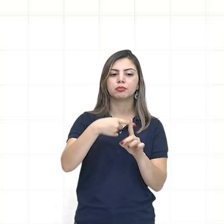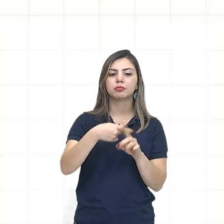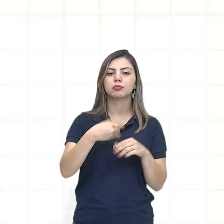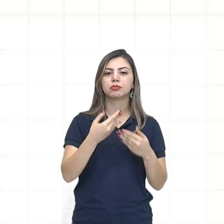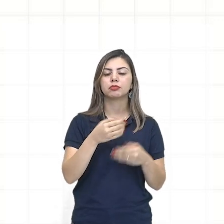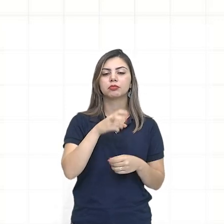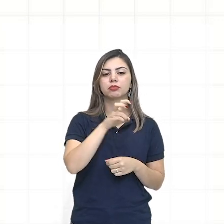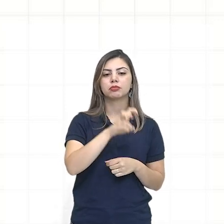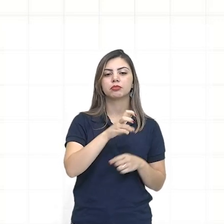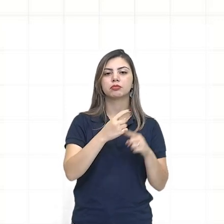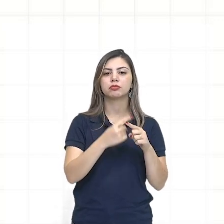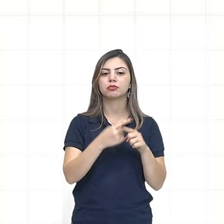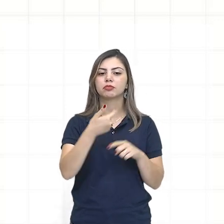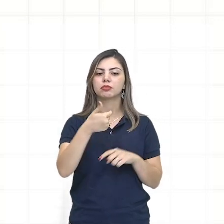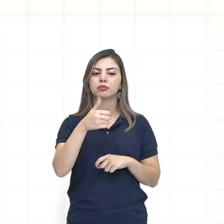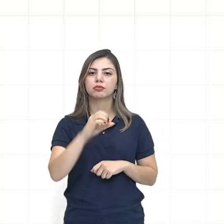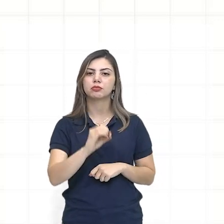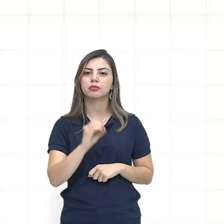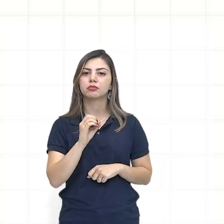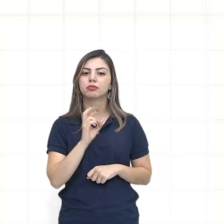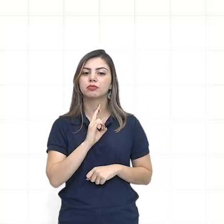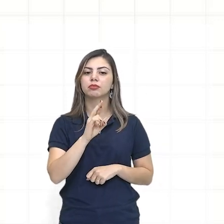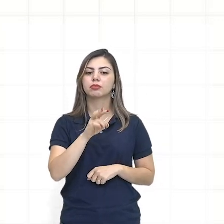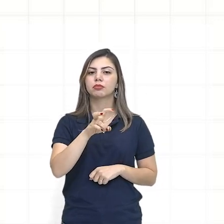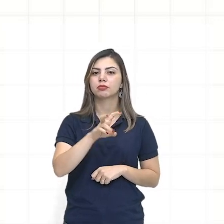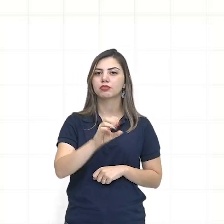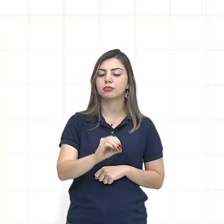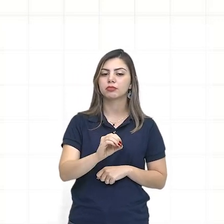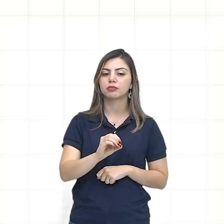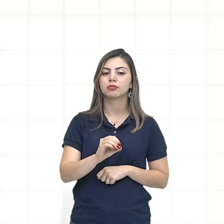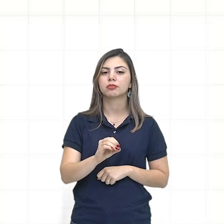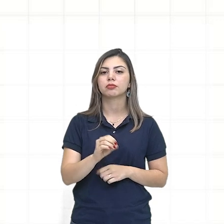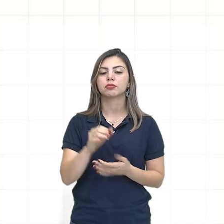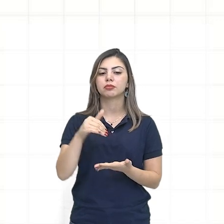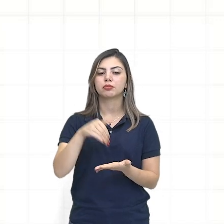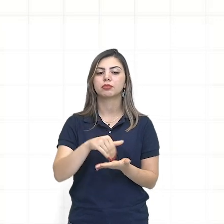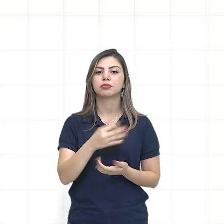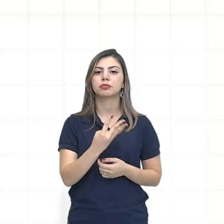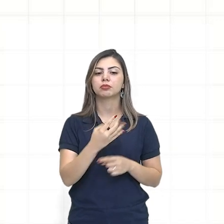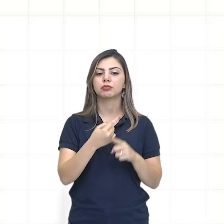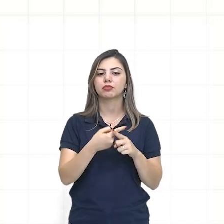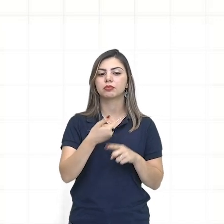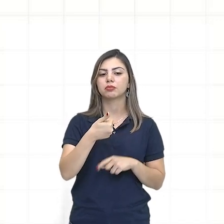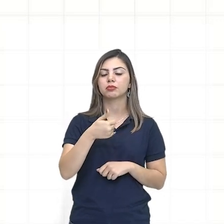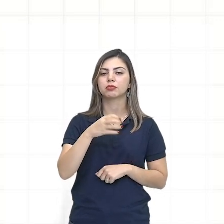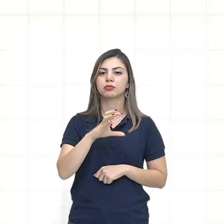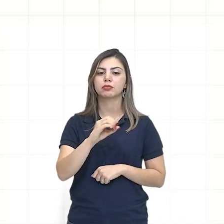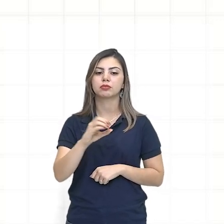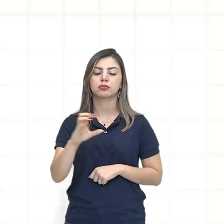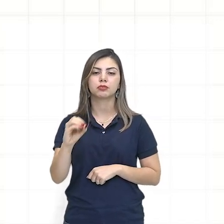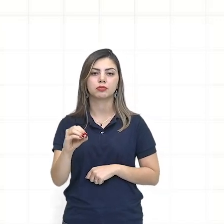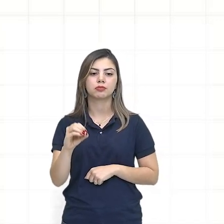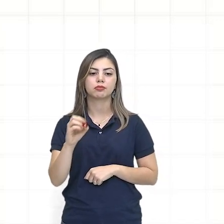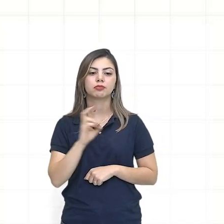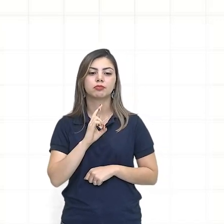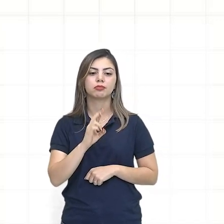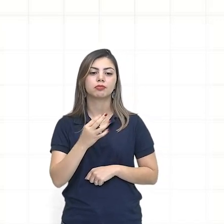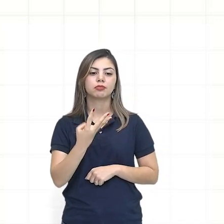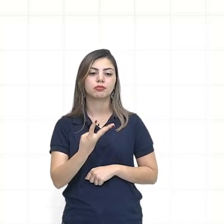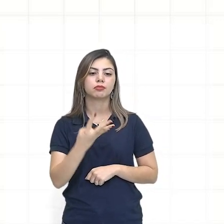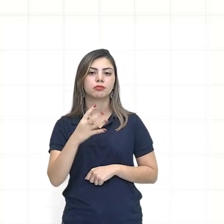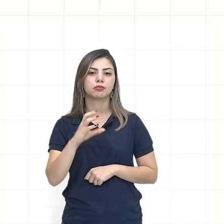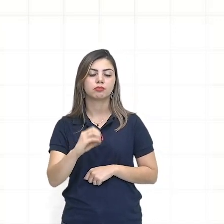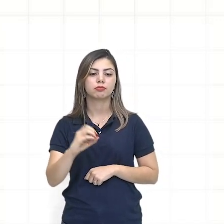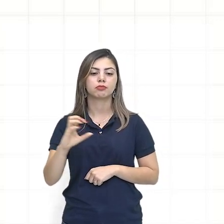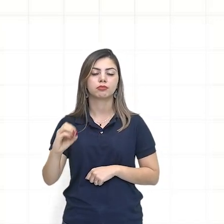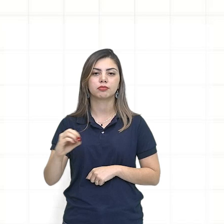5 vezes o número 10. Então eu ia ter quanto? 50. E por último, né, nós teríamos aqui, né, 4 vezes 100, que